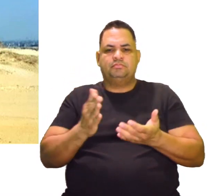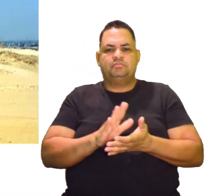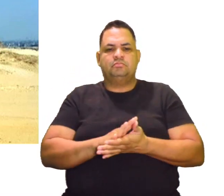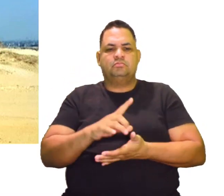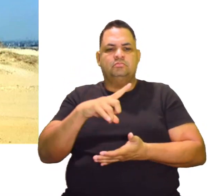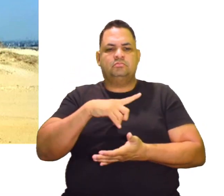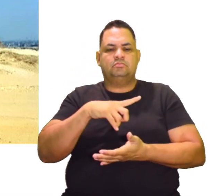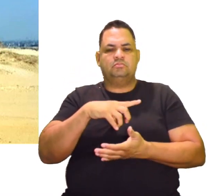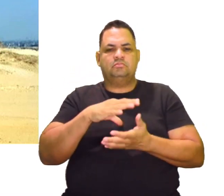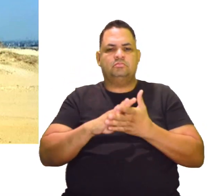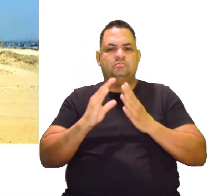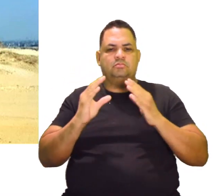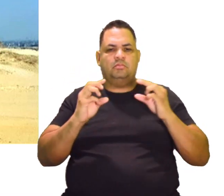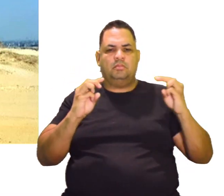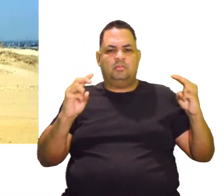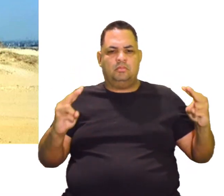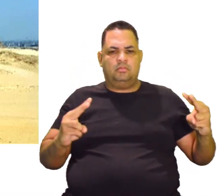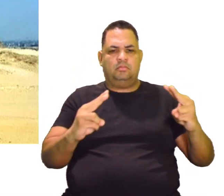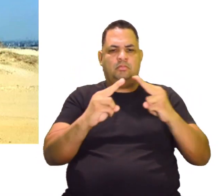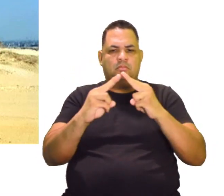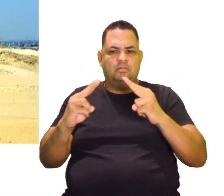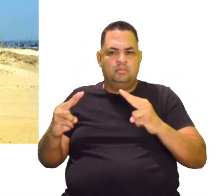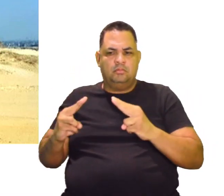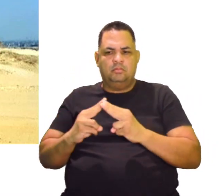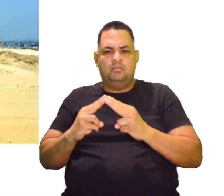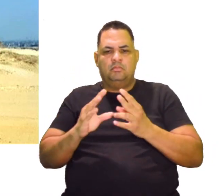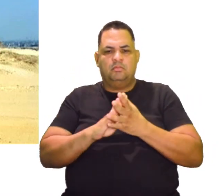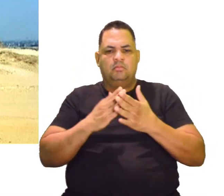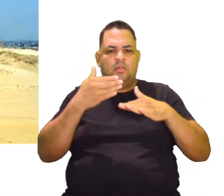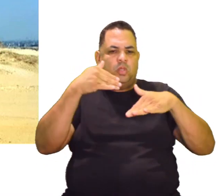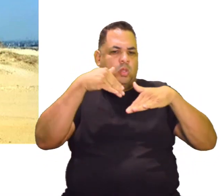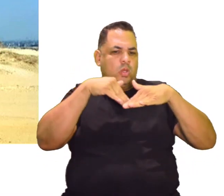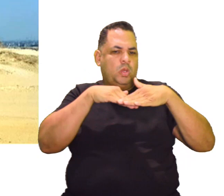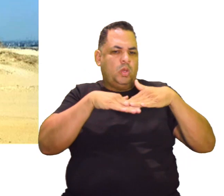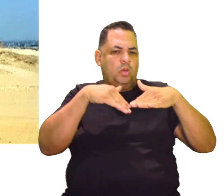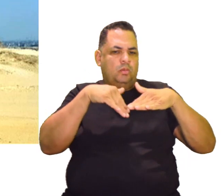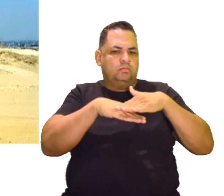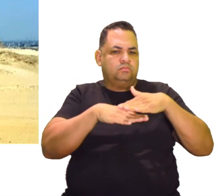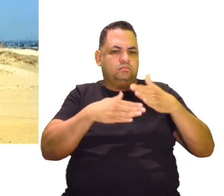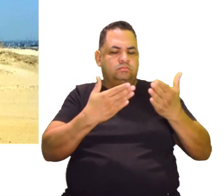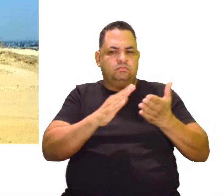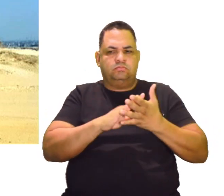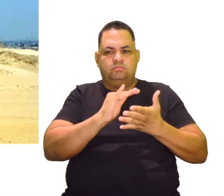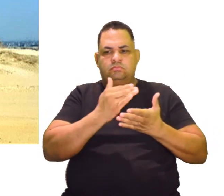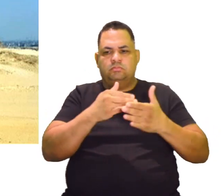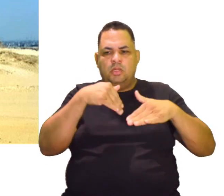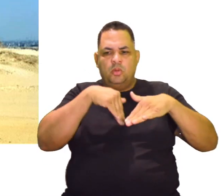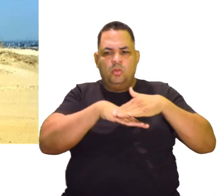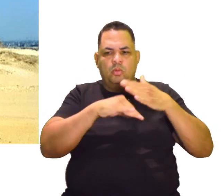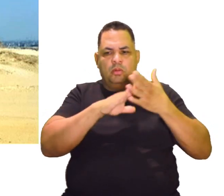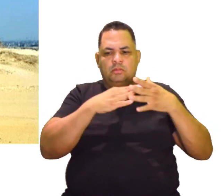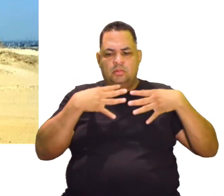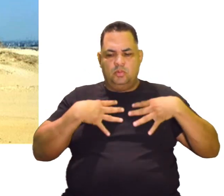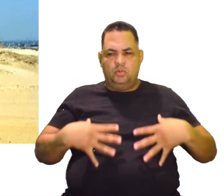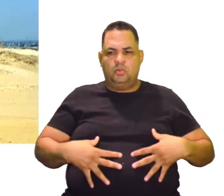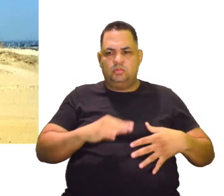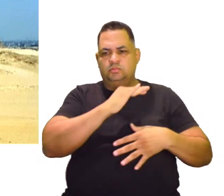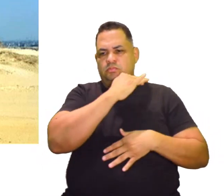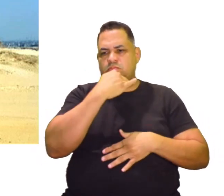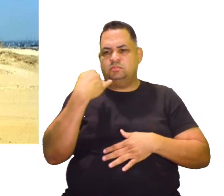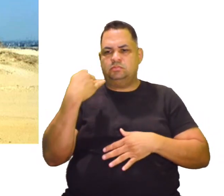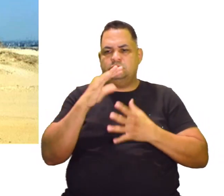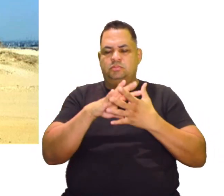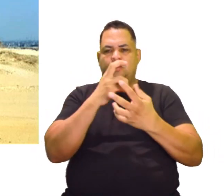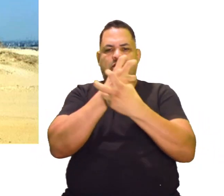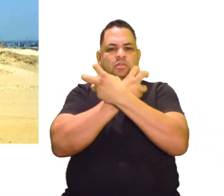as pirâmides egípcias, na verdade, foram túmulos construídos para abrigar os corpos dos faraós e representar, então, a